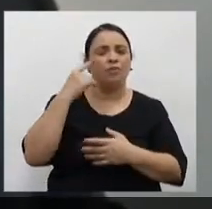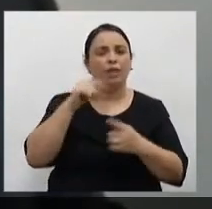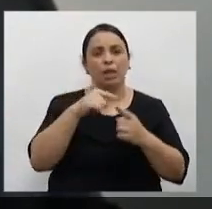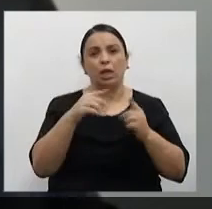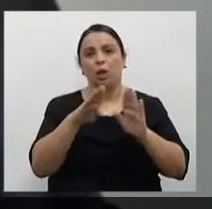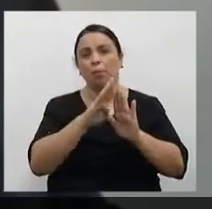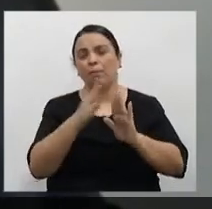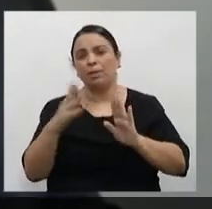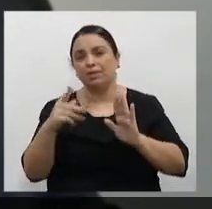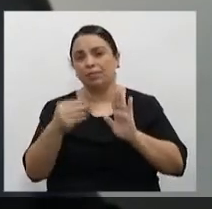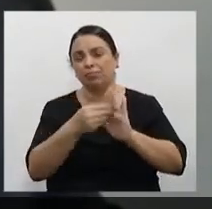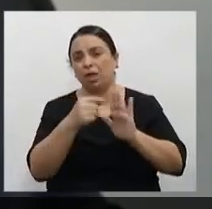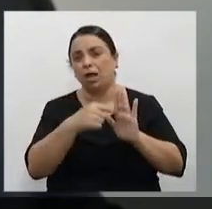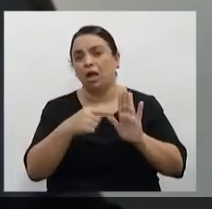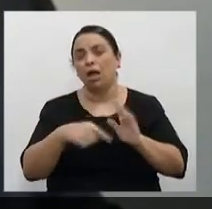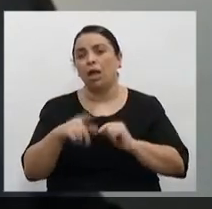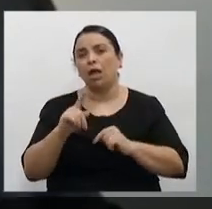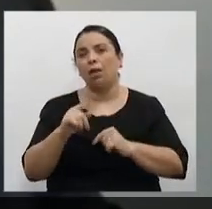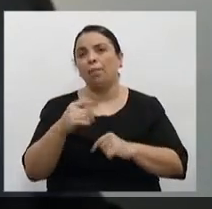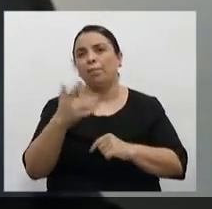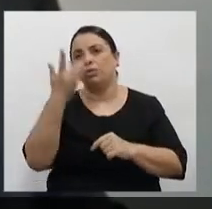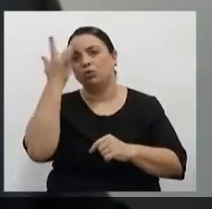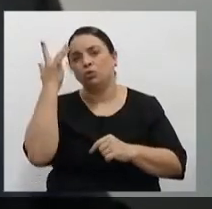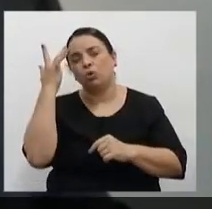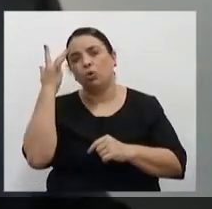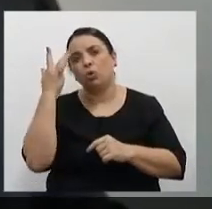o BPC está estimado em